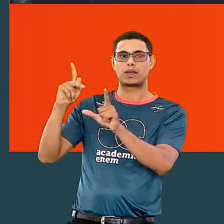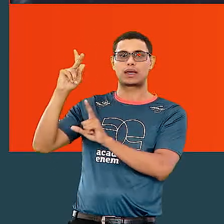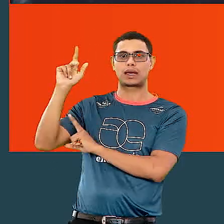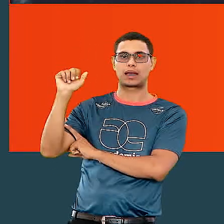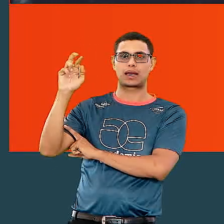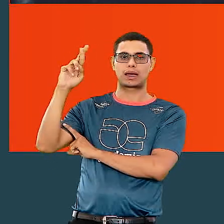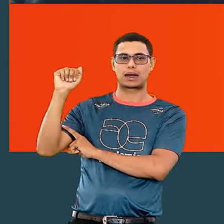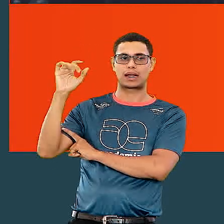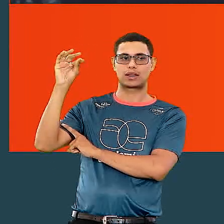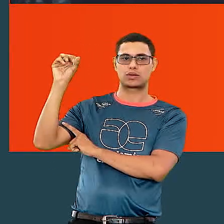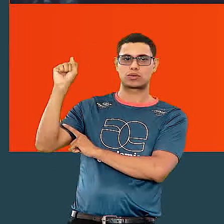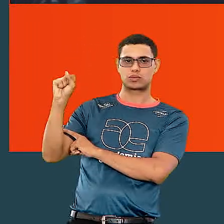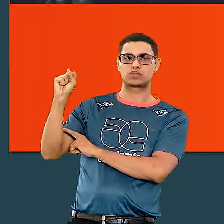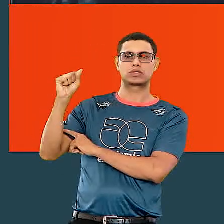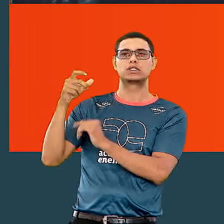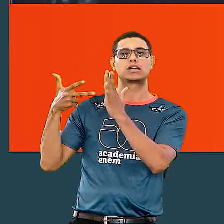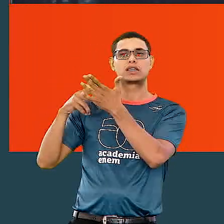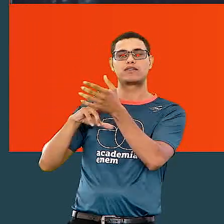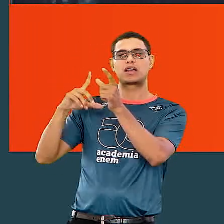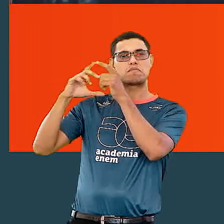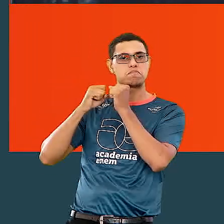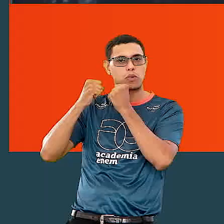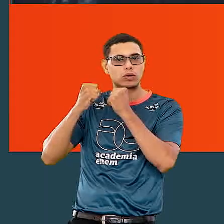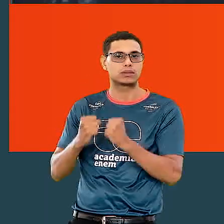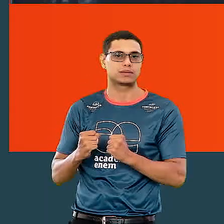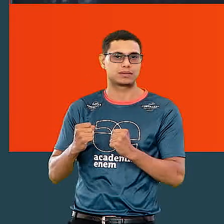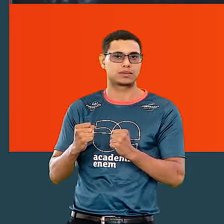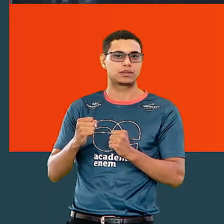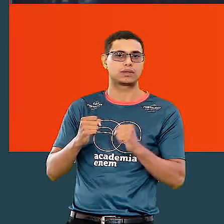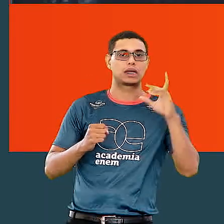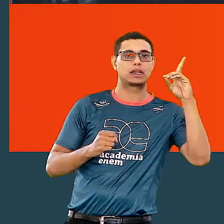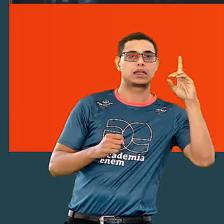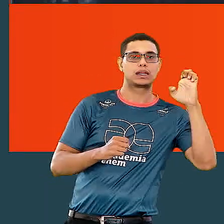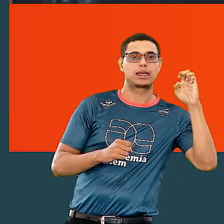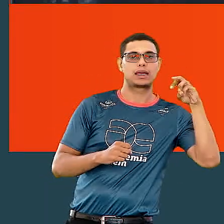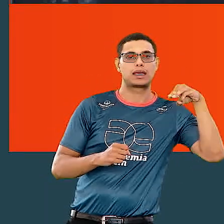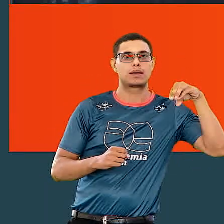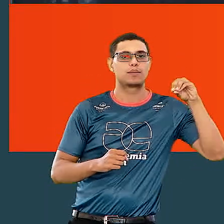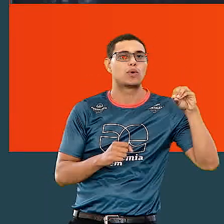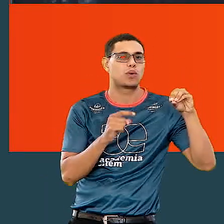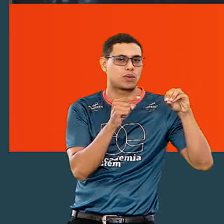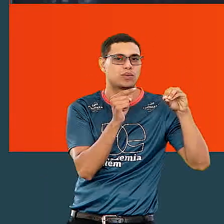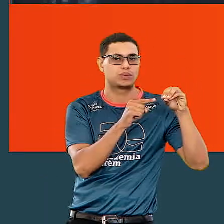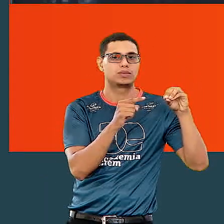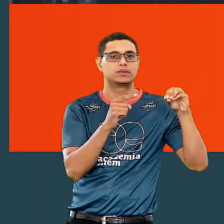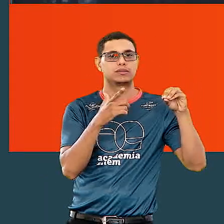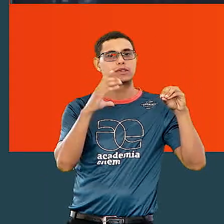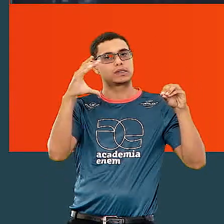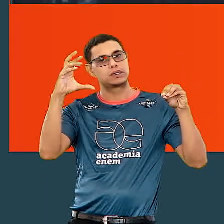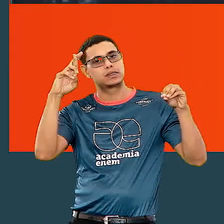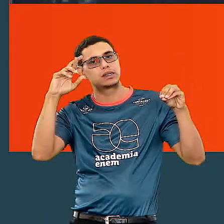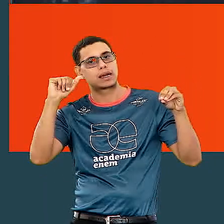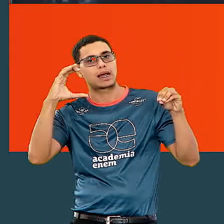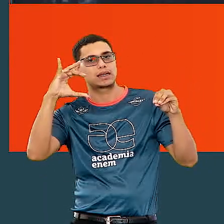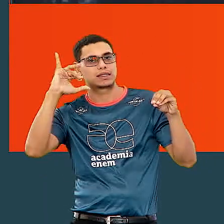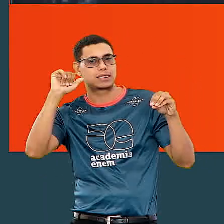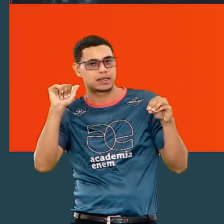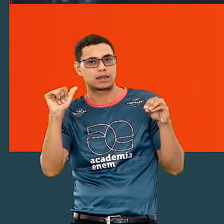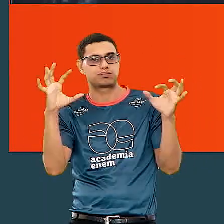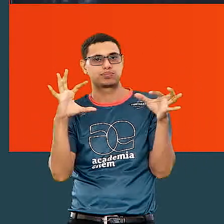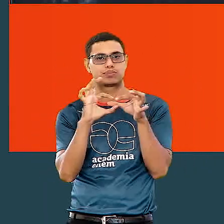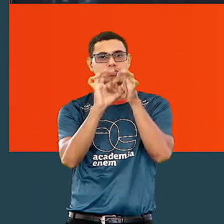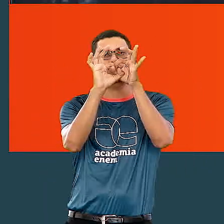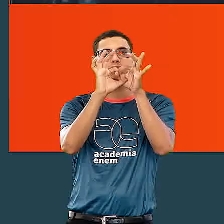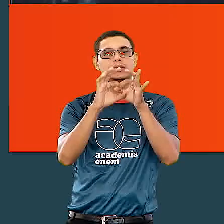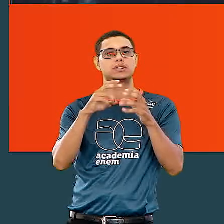cracia, poder, ok? Democracia, certo? É o Clístenes que inventa isso. Ele diz,